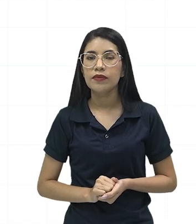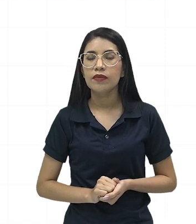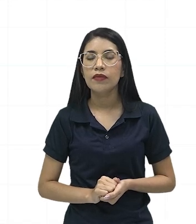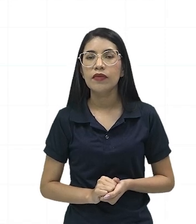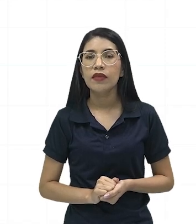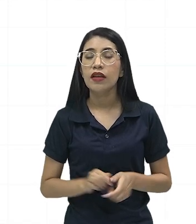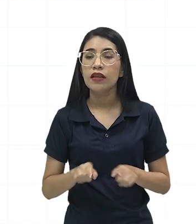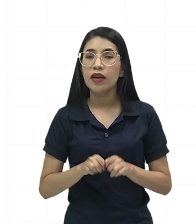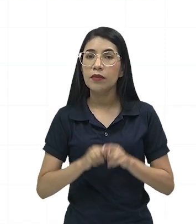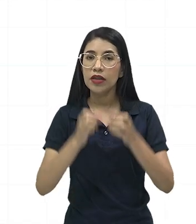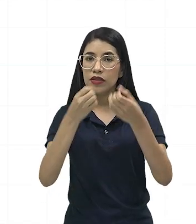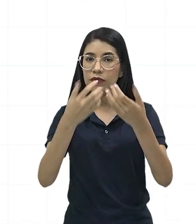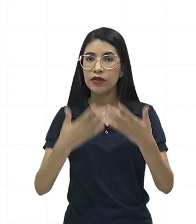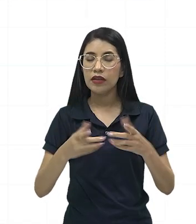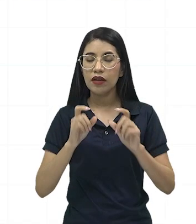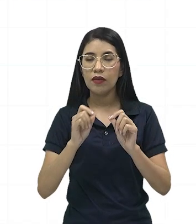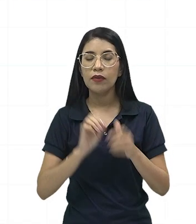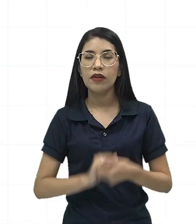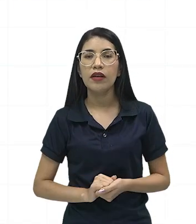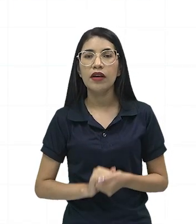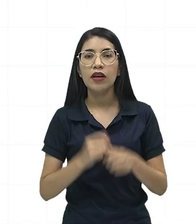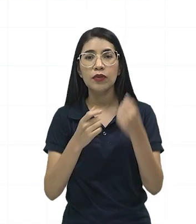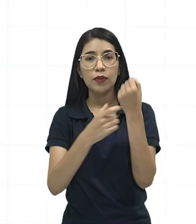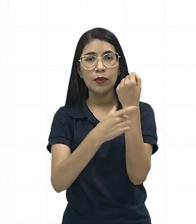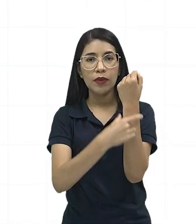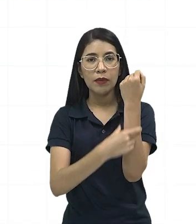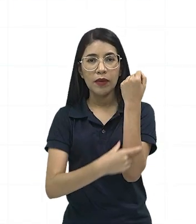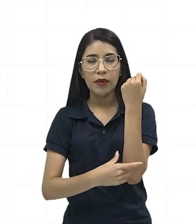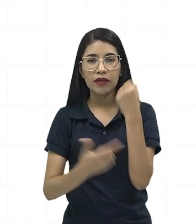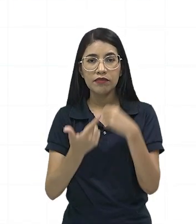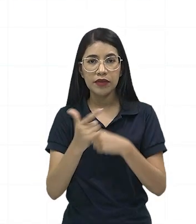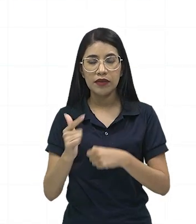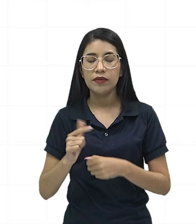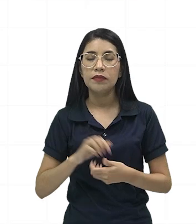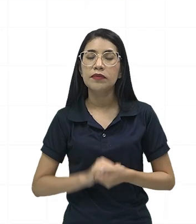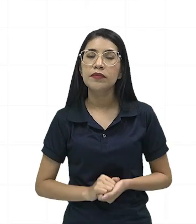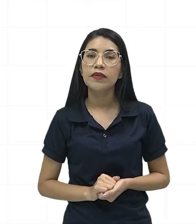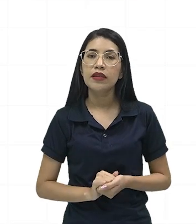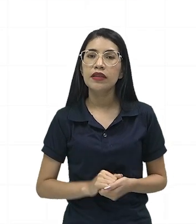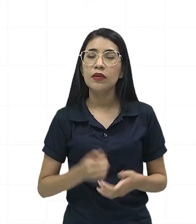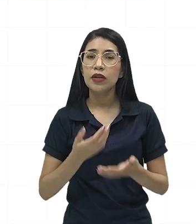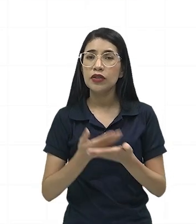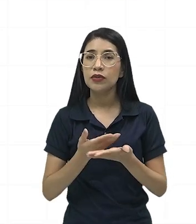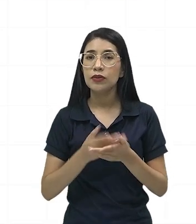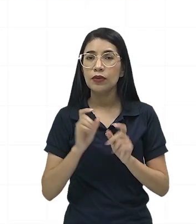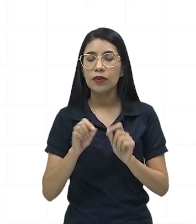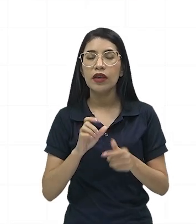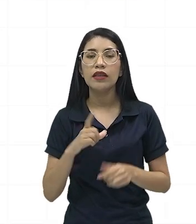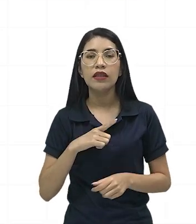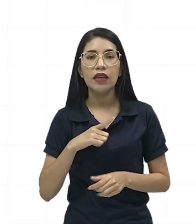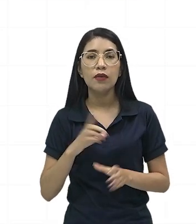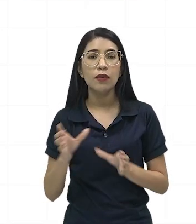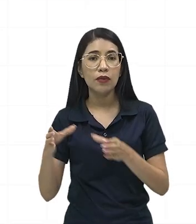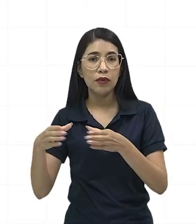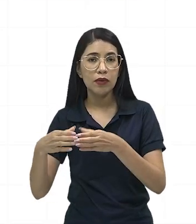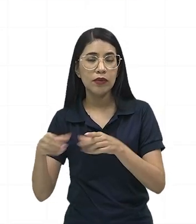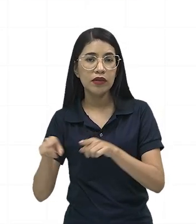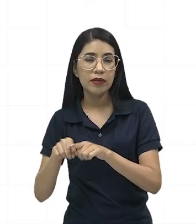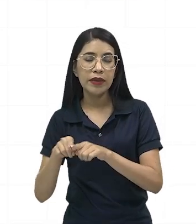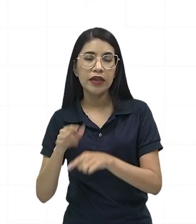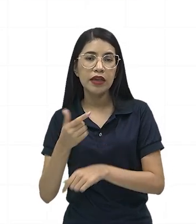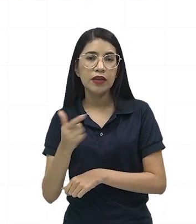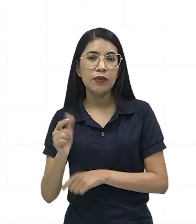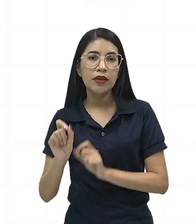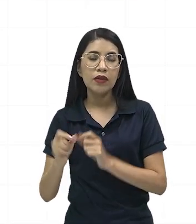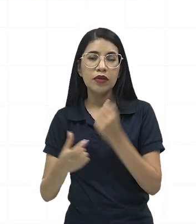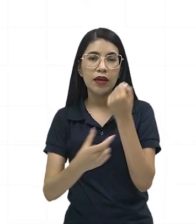um pouquinho ainda sobre os invertebrados. Bom, a gente viu aí que os invertebrados são uma classe de animais que não